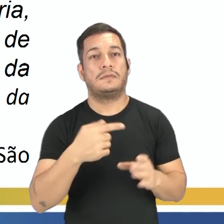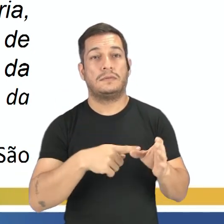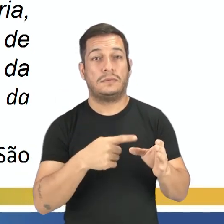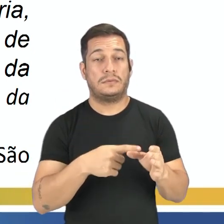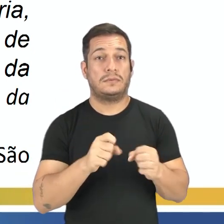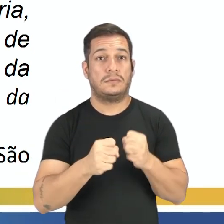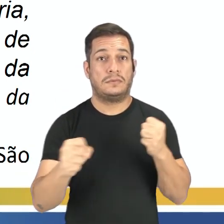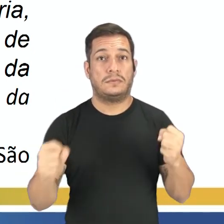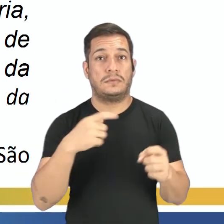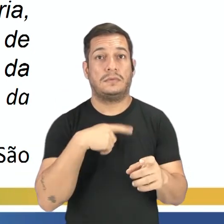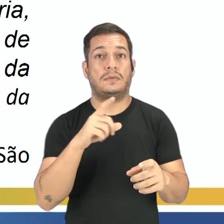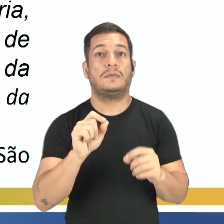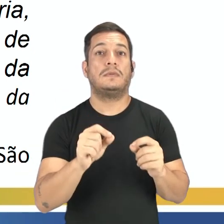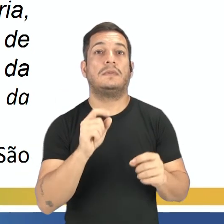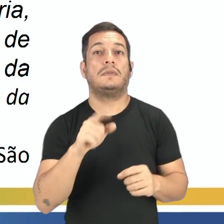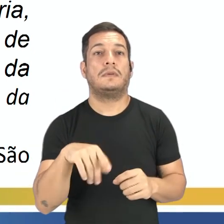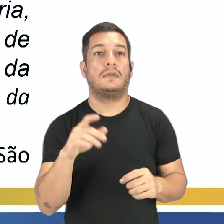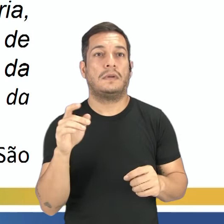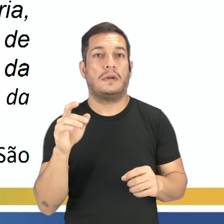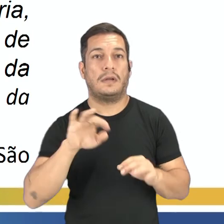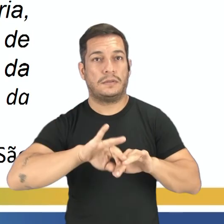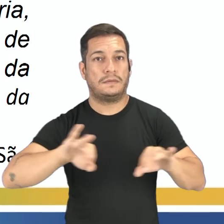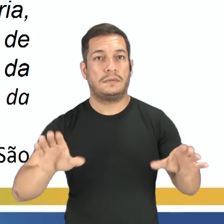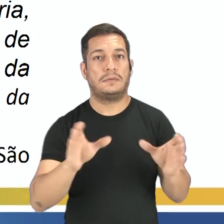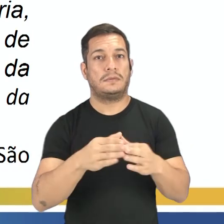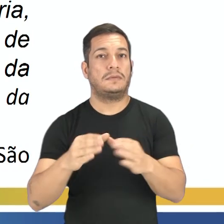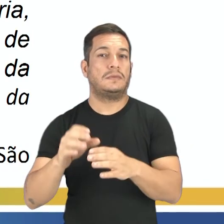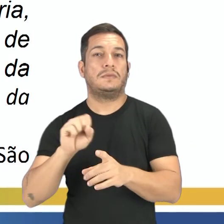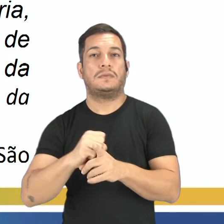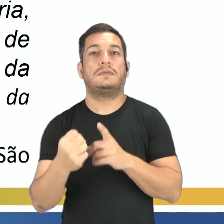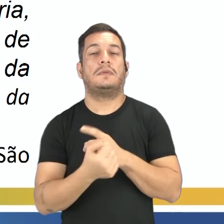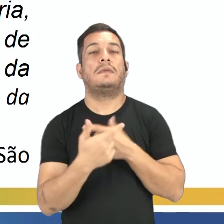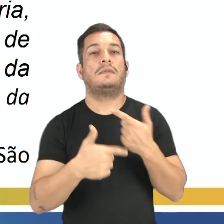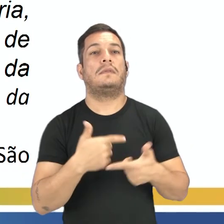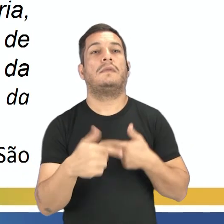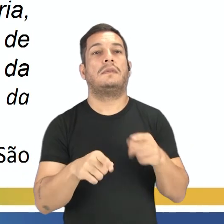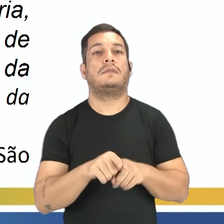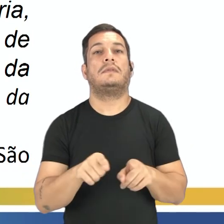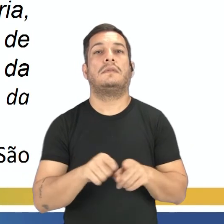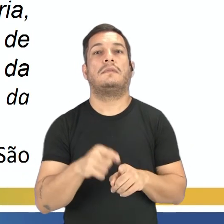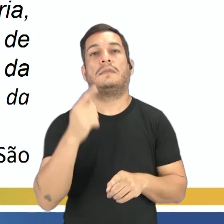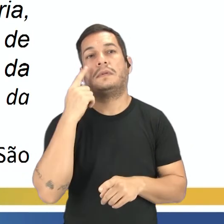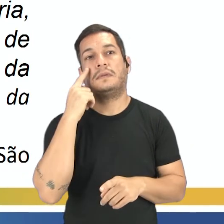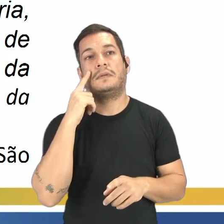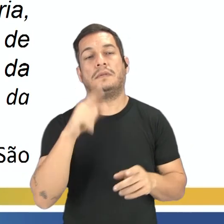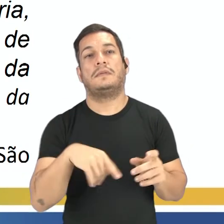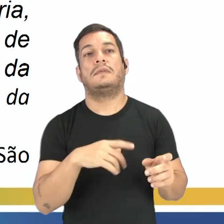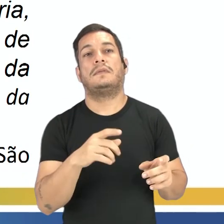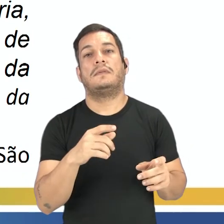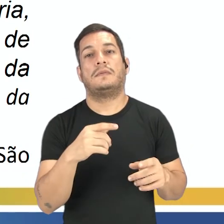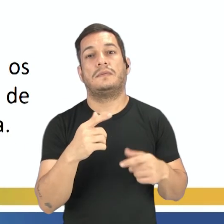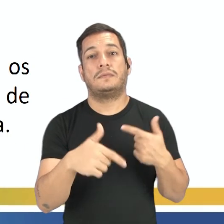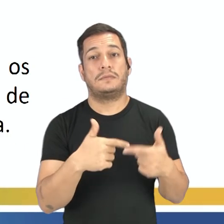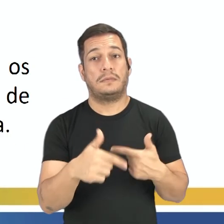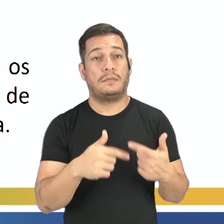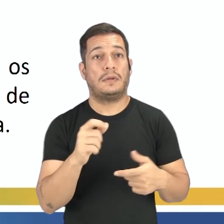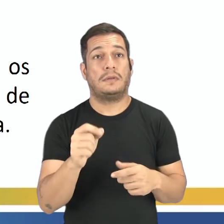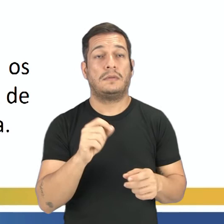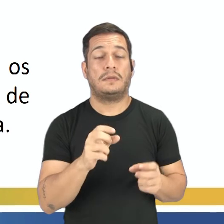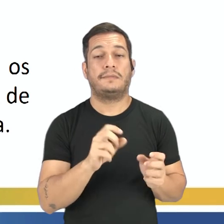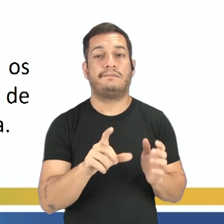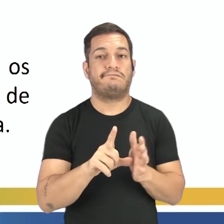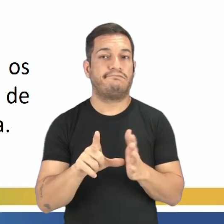urbanização. Encontra-se a intensificação da divisão social do trabalho e o aprofundamento da produção mercantilista, né, a produção